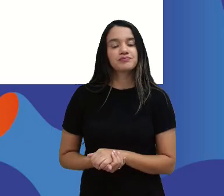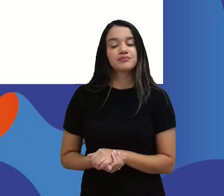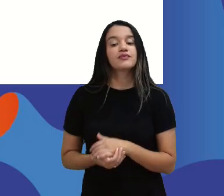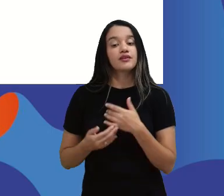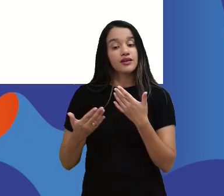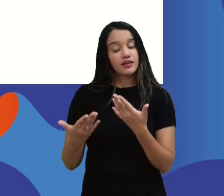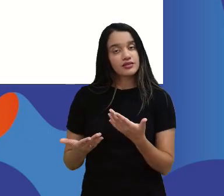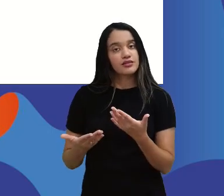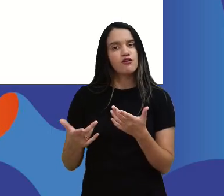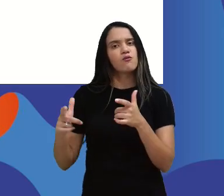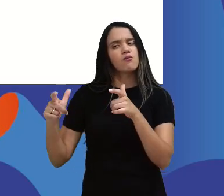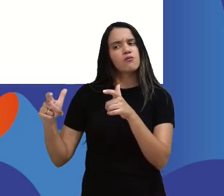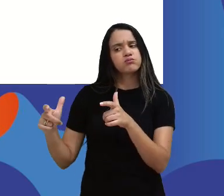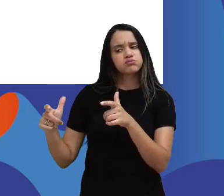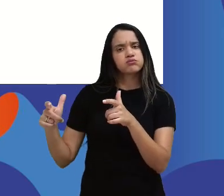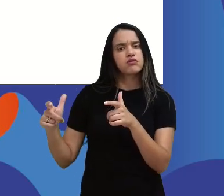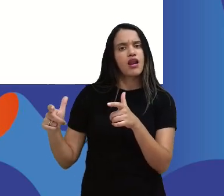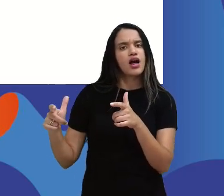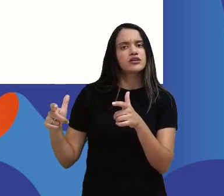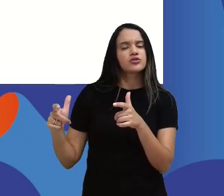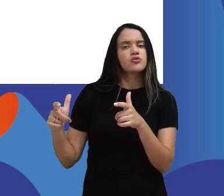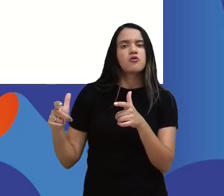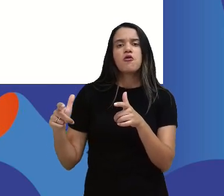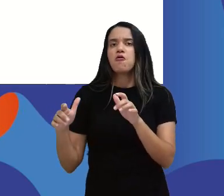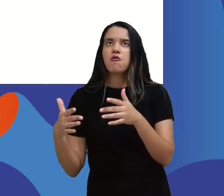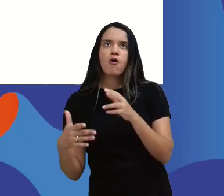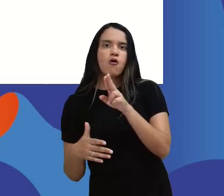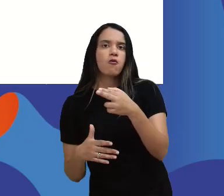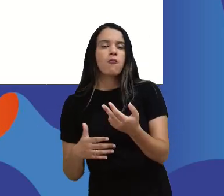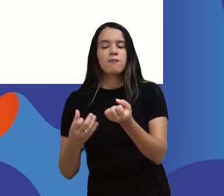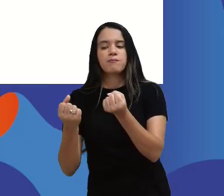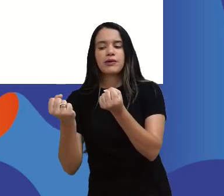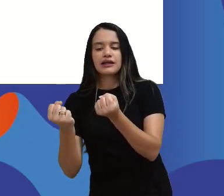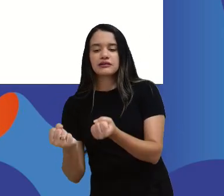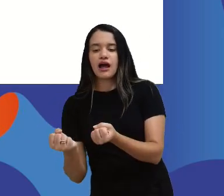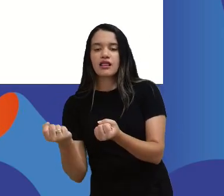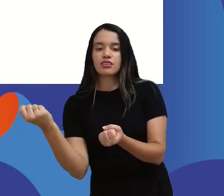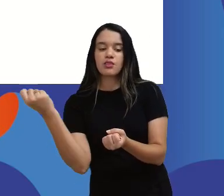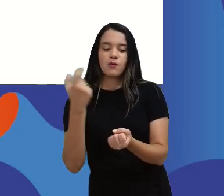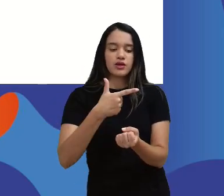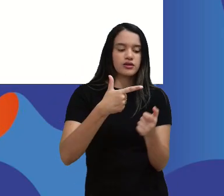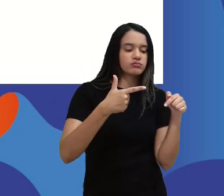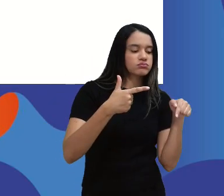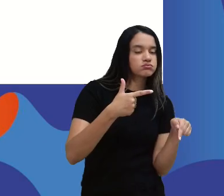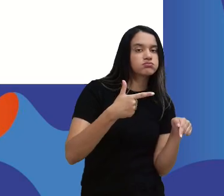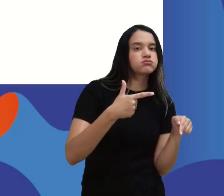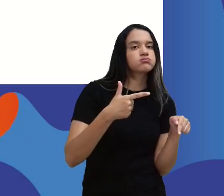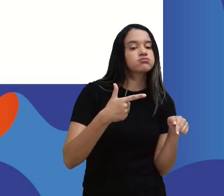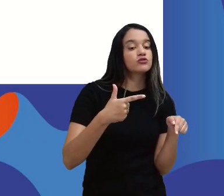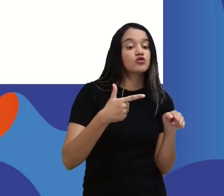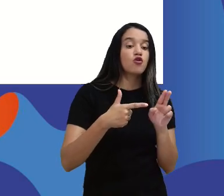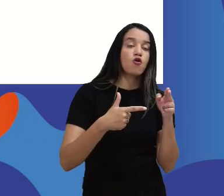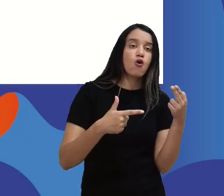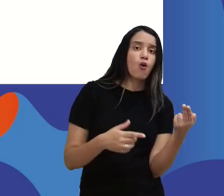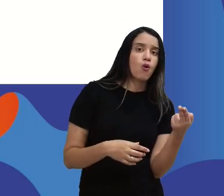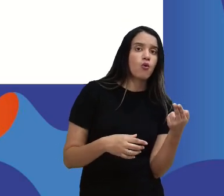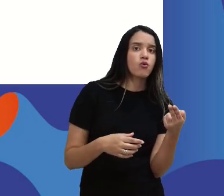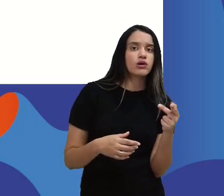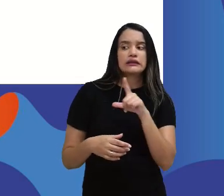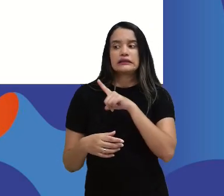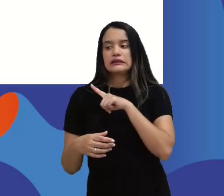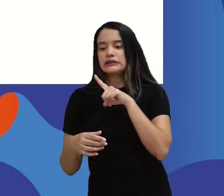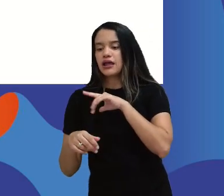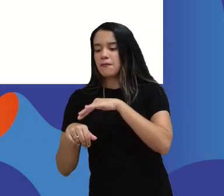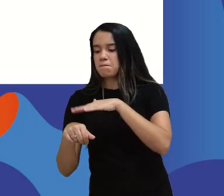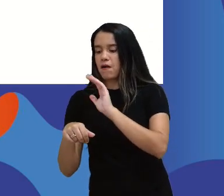maior do que o outro, algo que é mais pesado do que o outro, algo que tem muito mais que o outro, ou então, se eu pensar